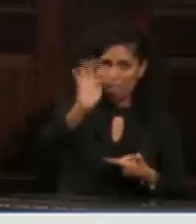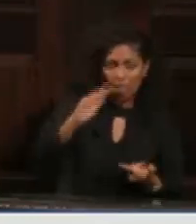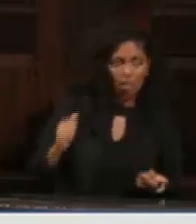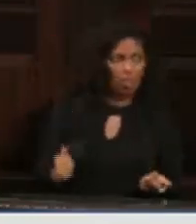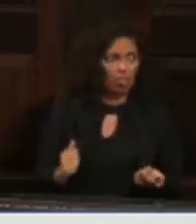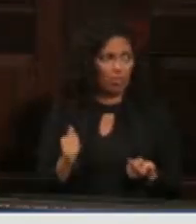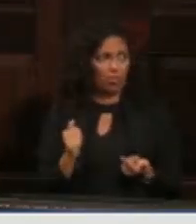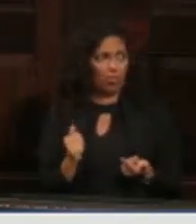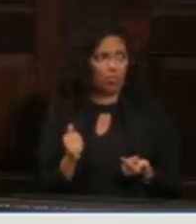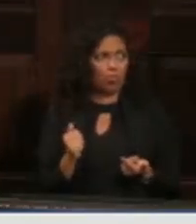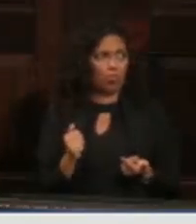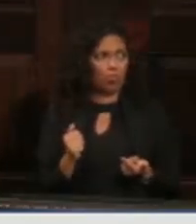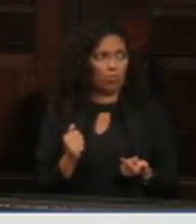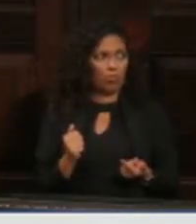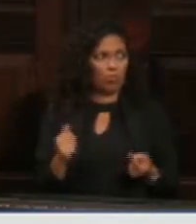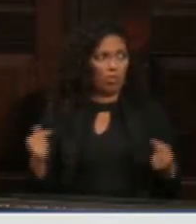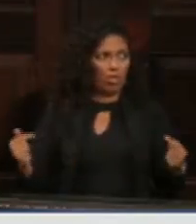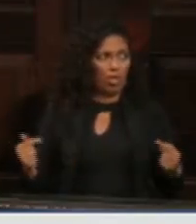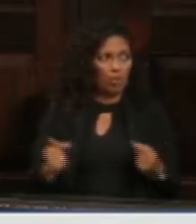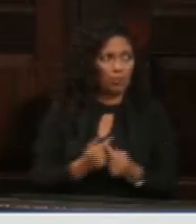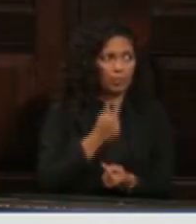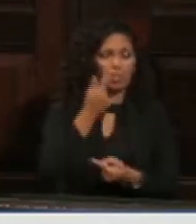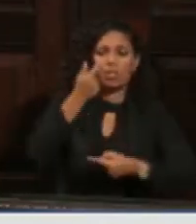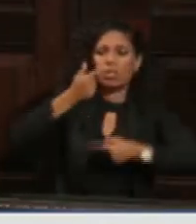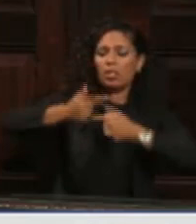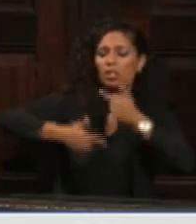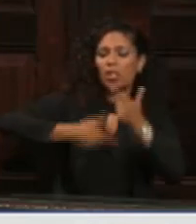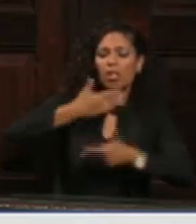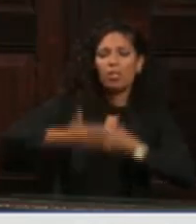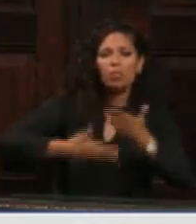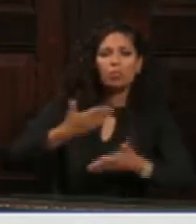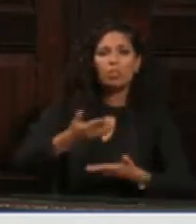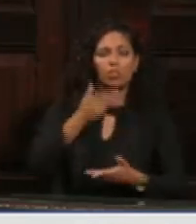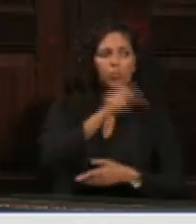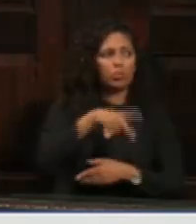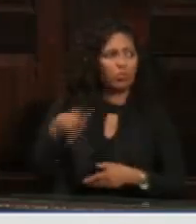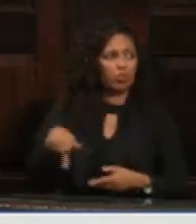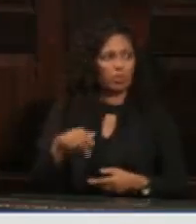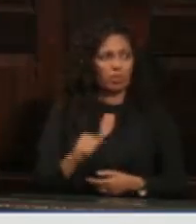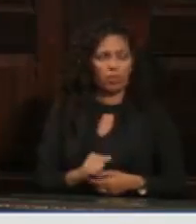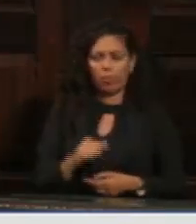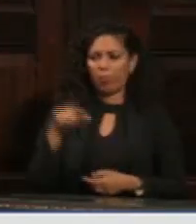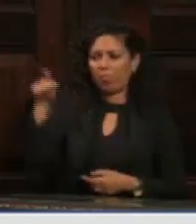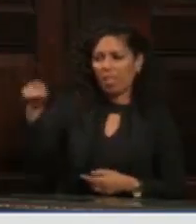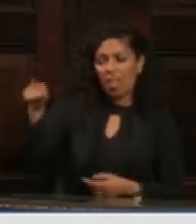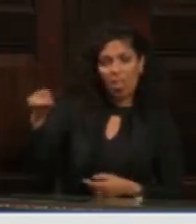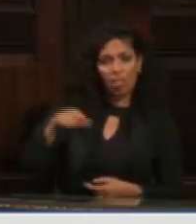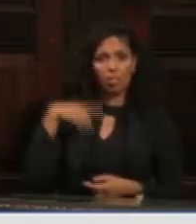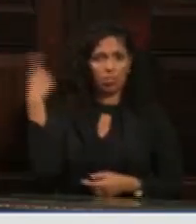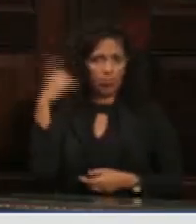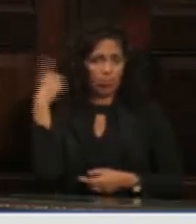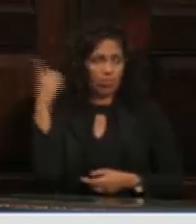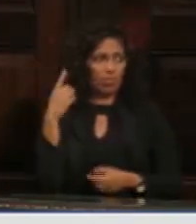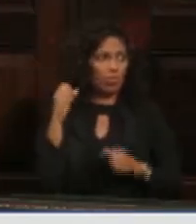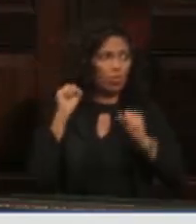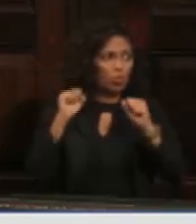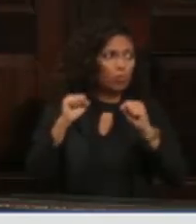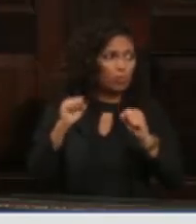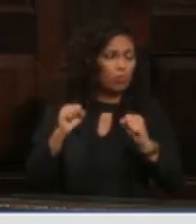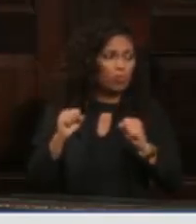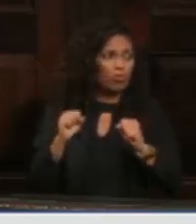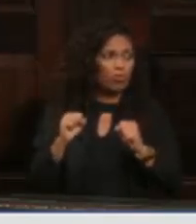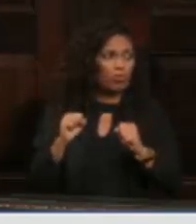especialmente no tocante à formação e à valorização dos profissionais da educação, pudesse se interessar sobre as